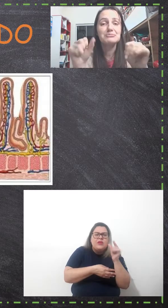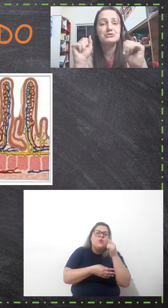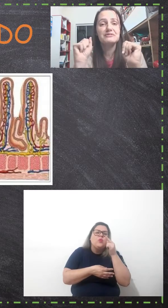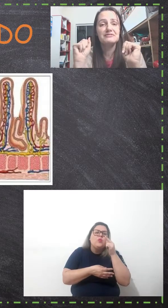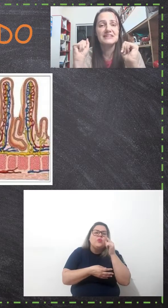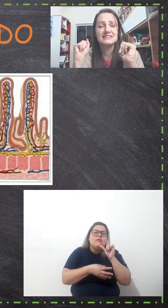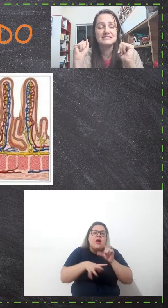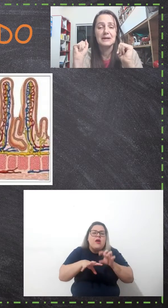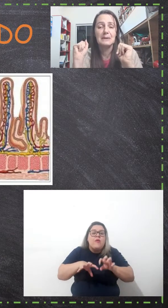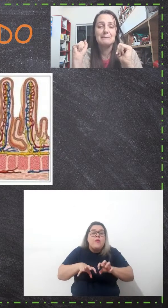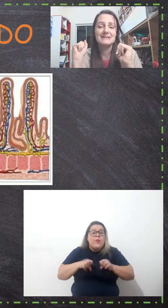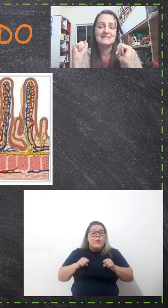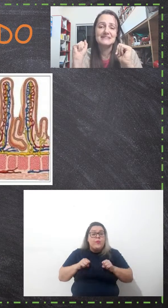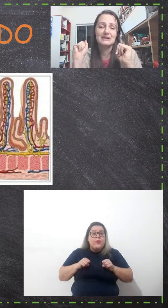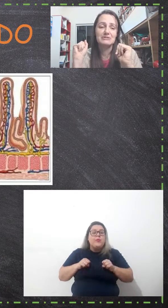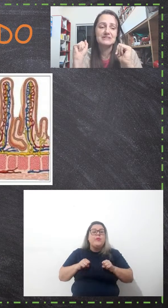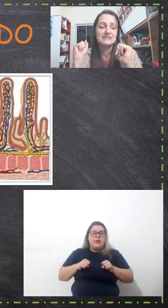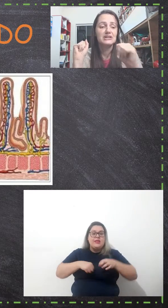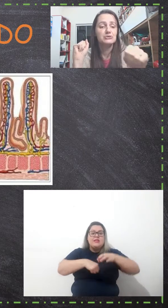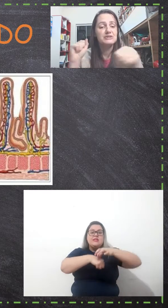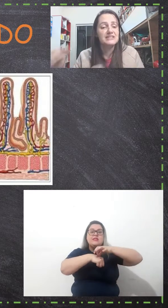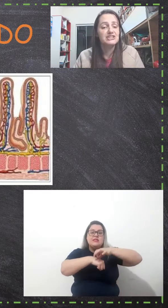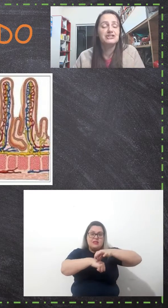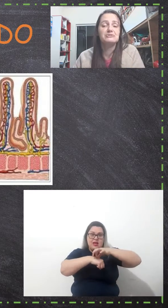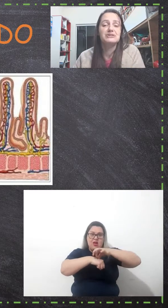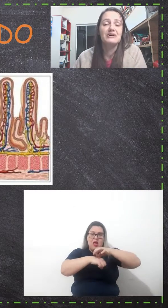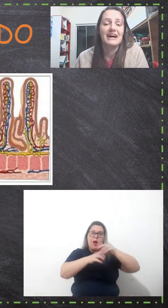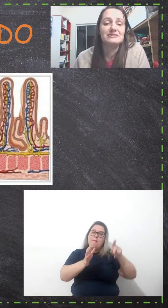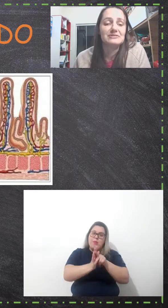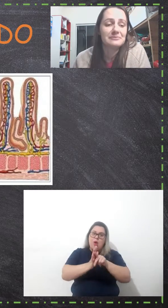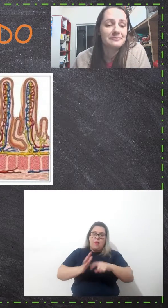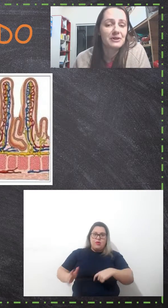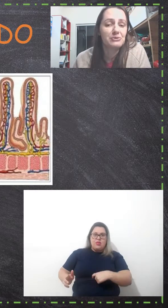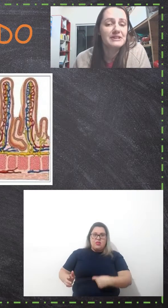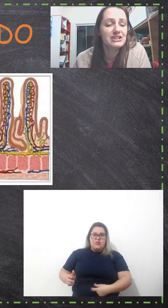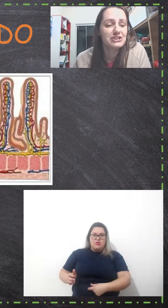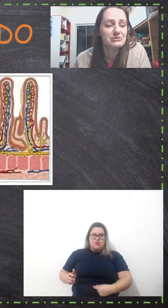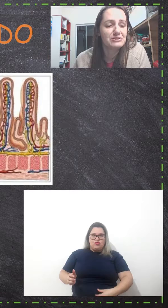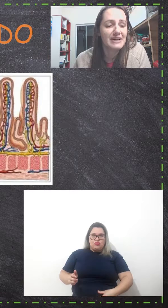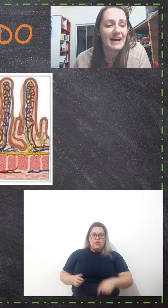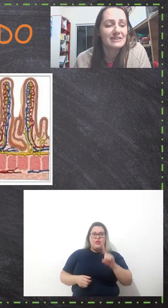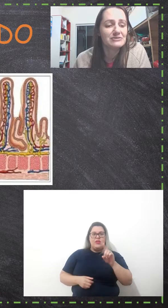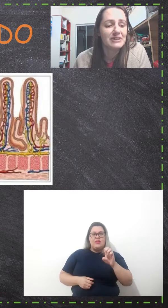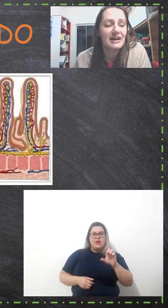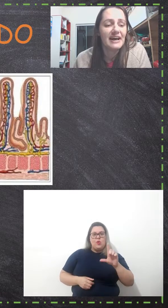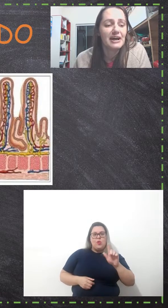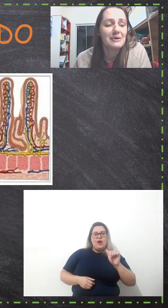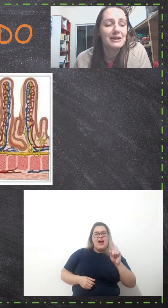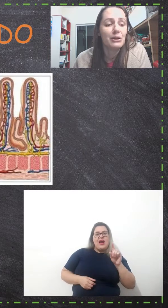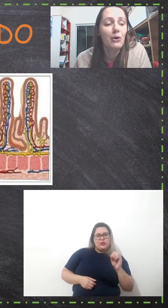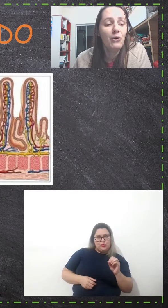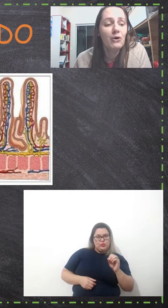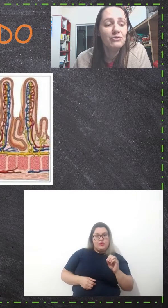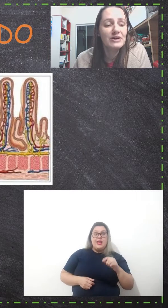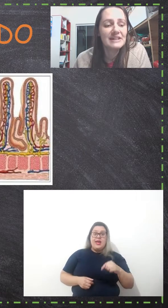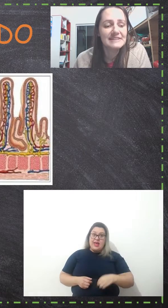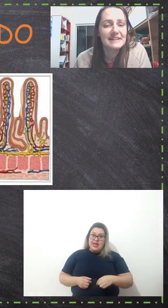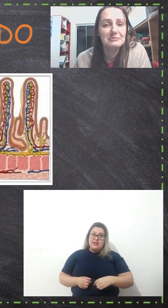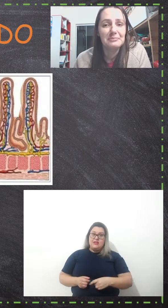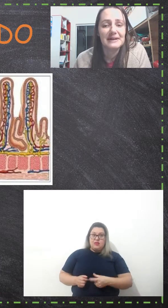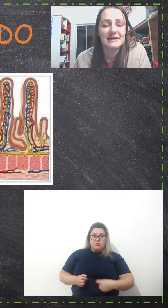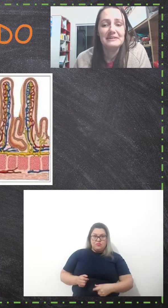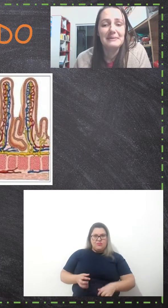ser absorvidas pelas células do intestino delgado. O intestino delgado é uma